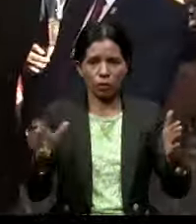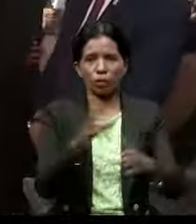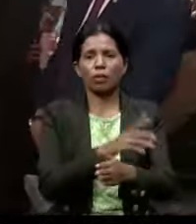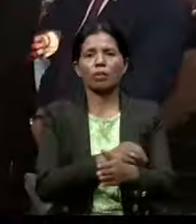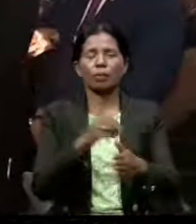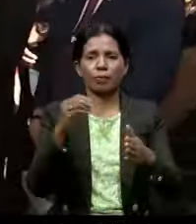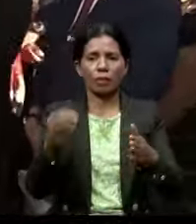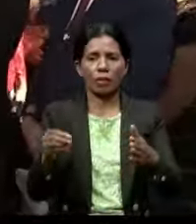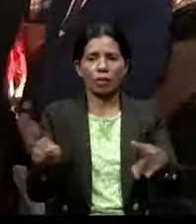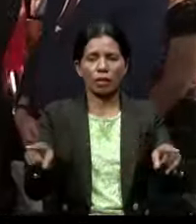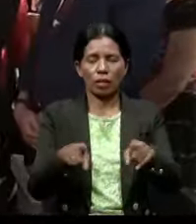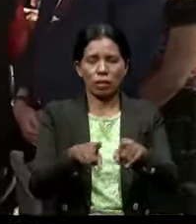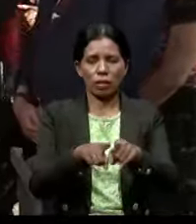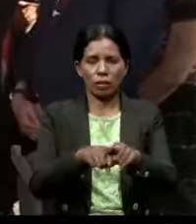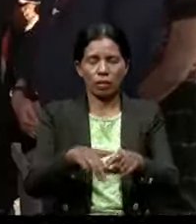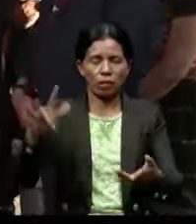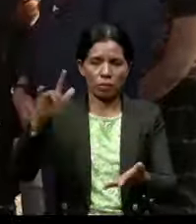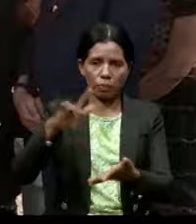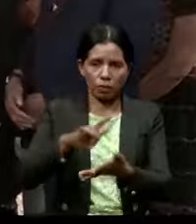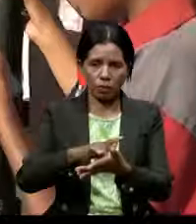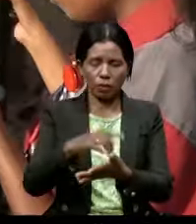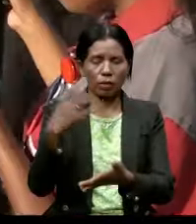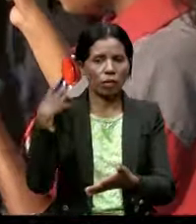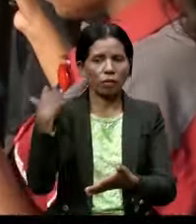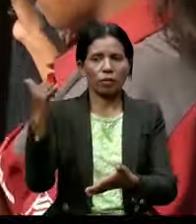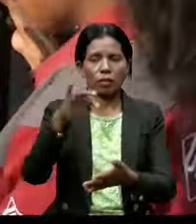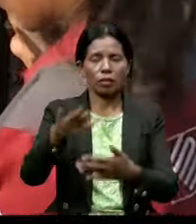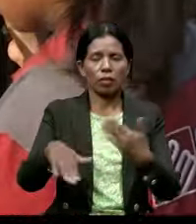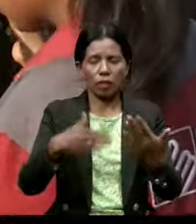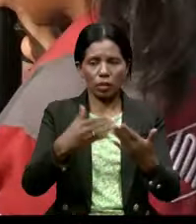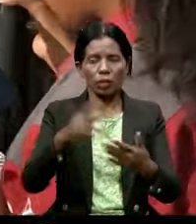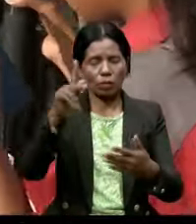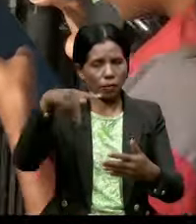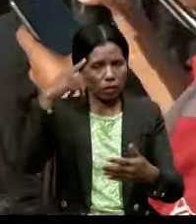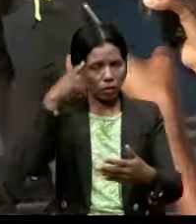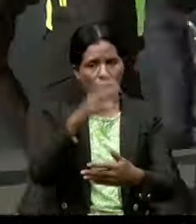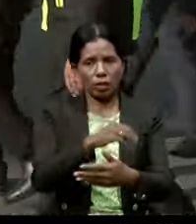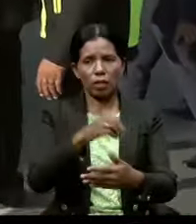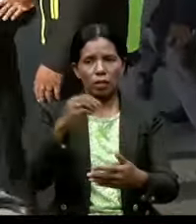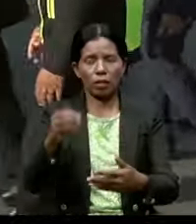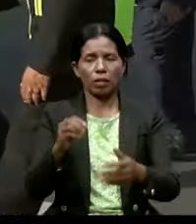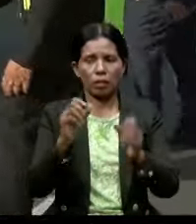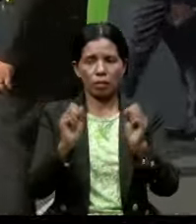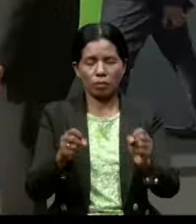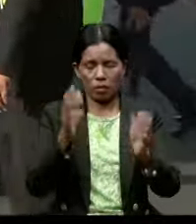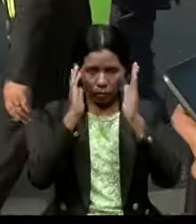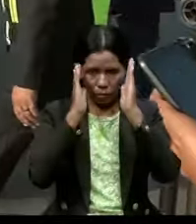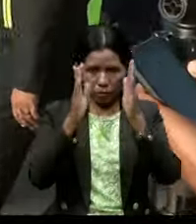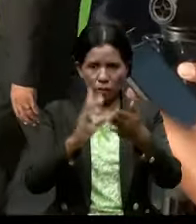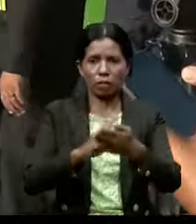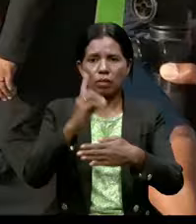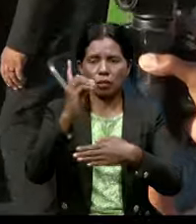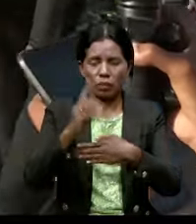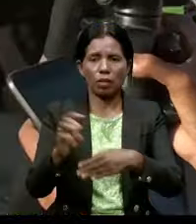laos urgente, anessan porto aeroporto, no edifício sira inclui política regalias, no nebele concentra ba